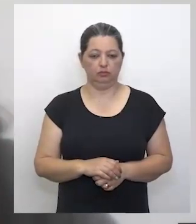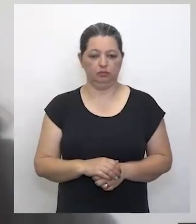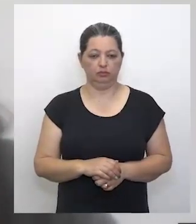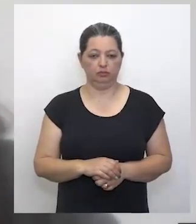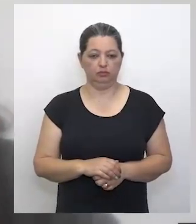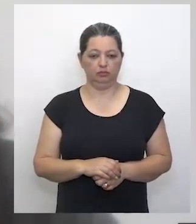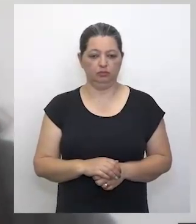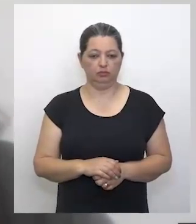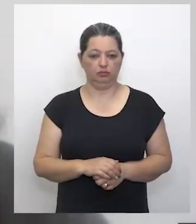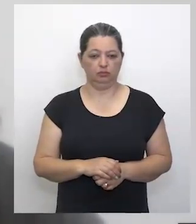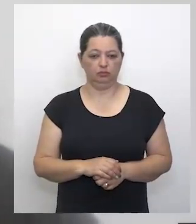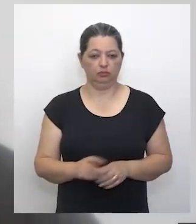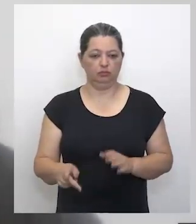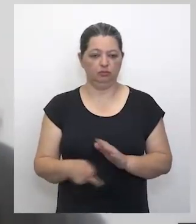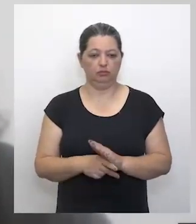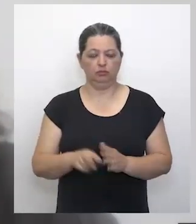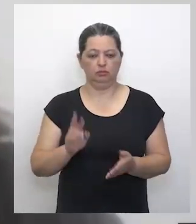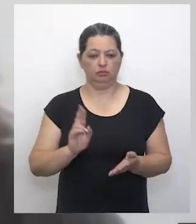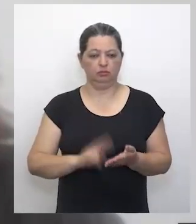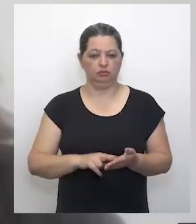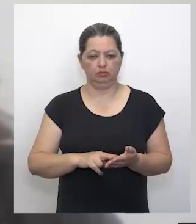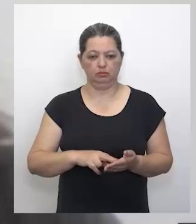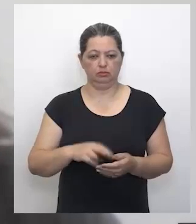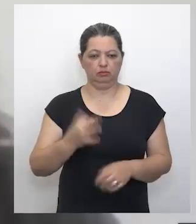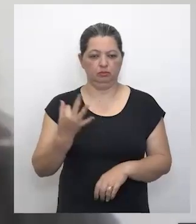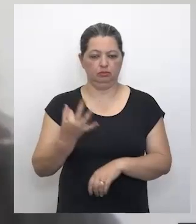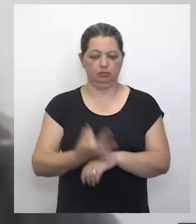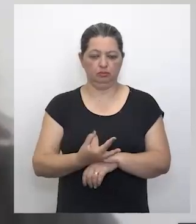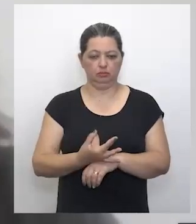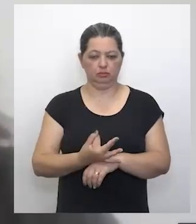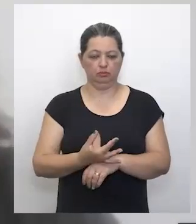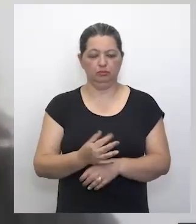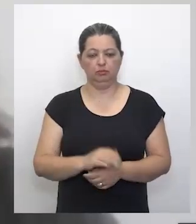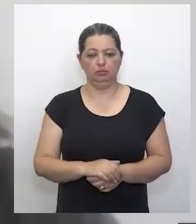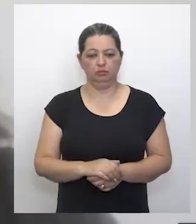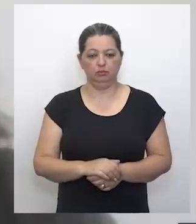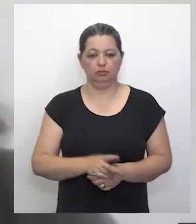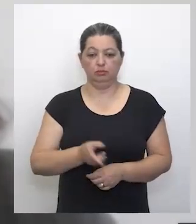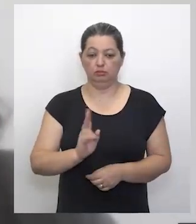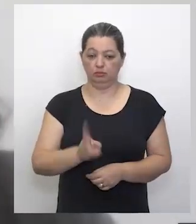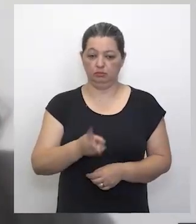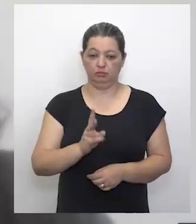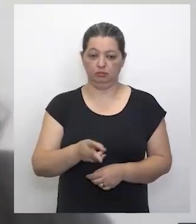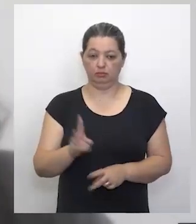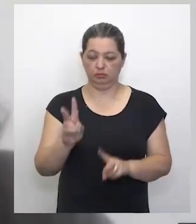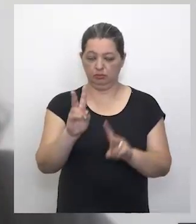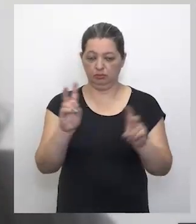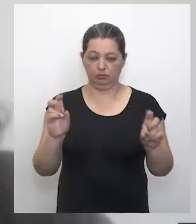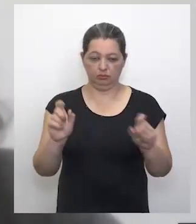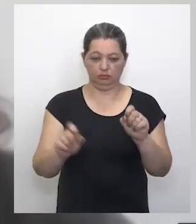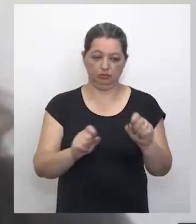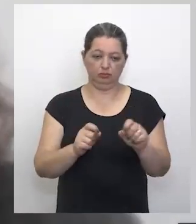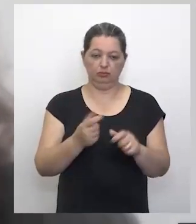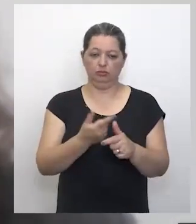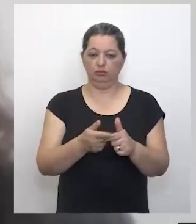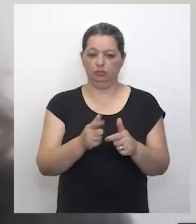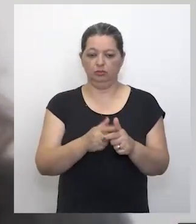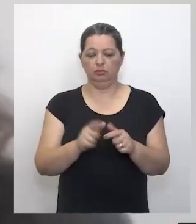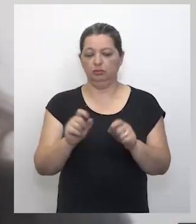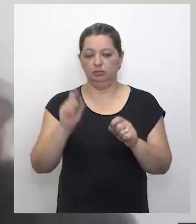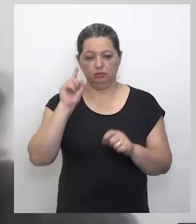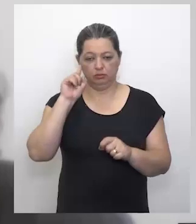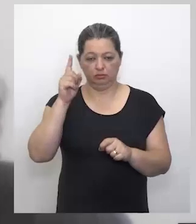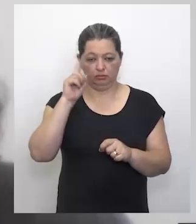que foi a recuperação de férias, né? Que daremos a continuidade, enfatizando as situações, problemas, trazendo